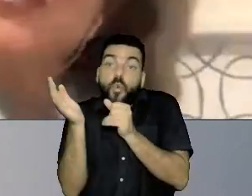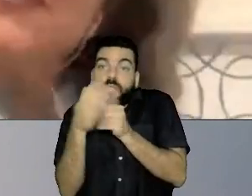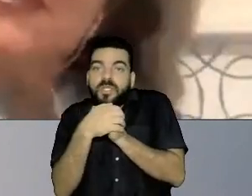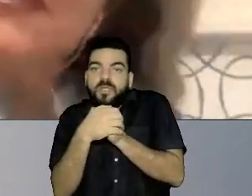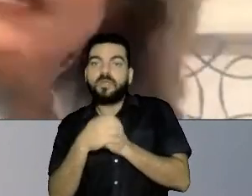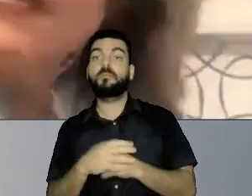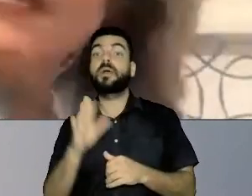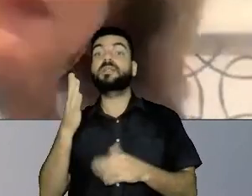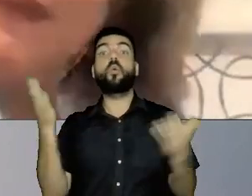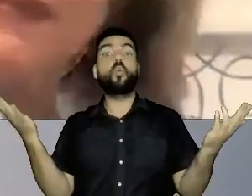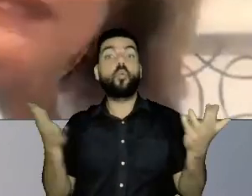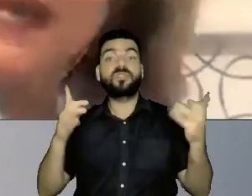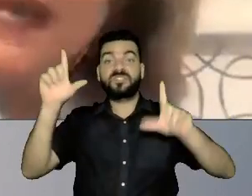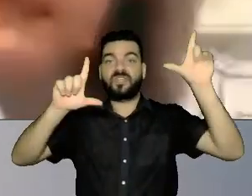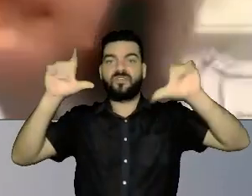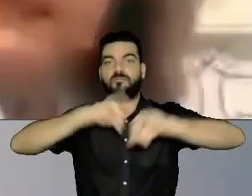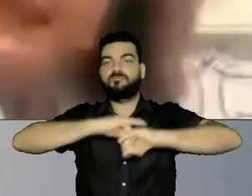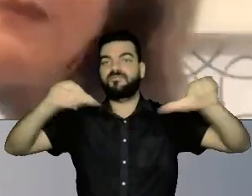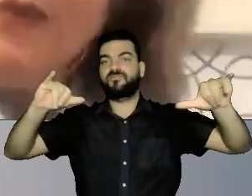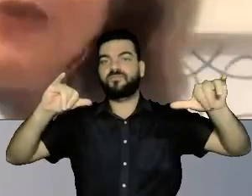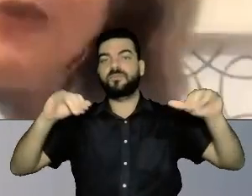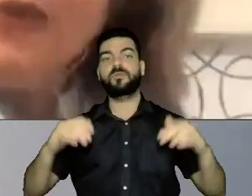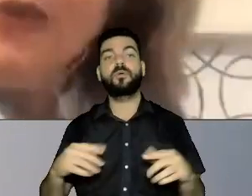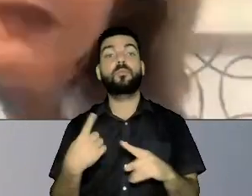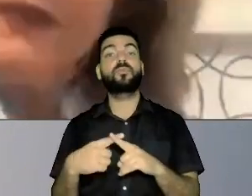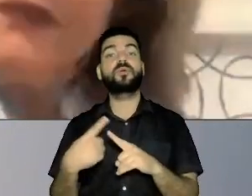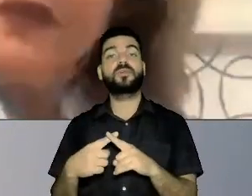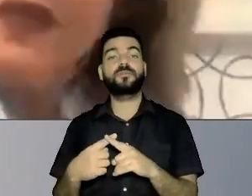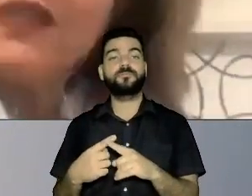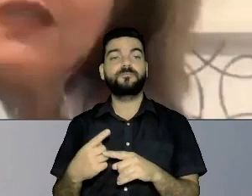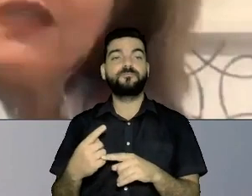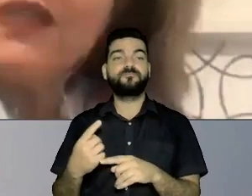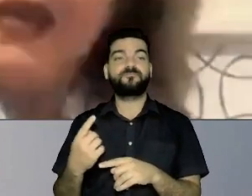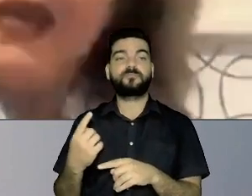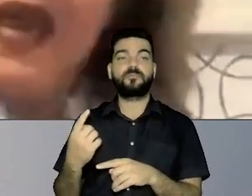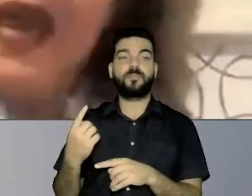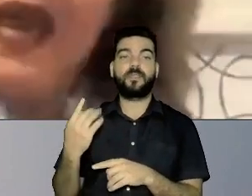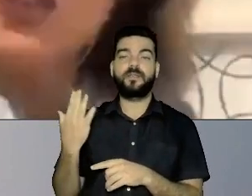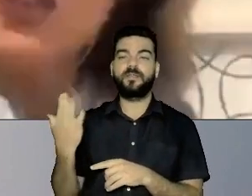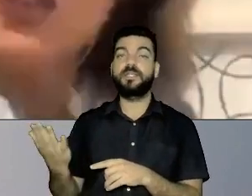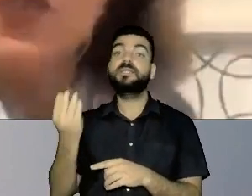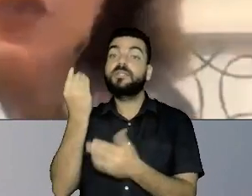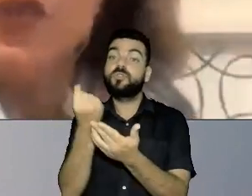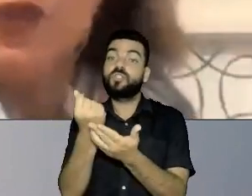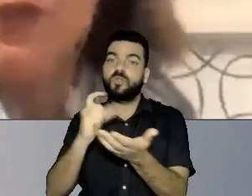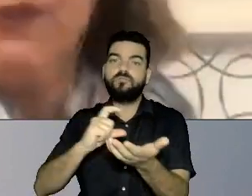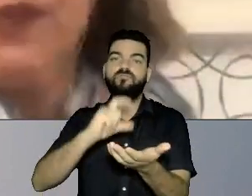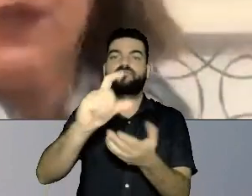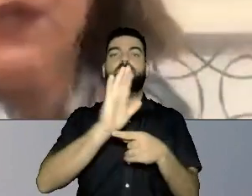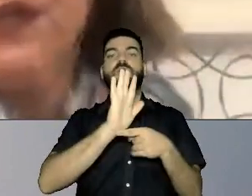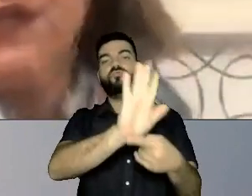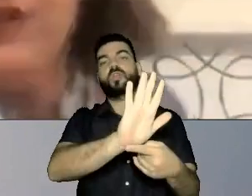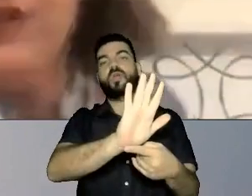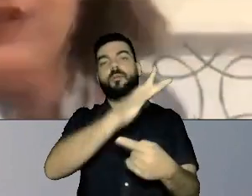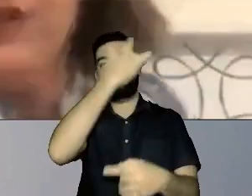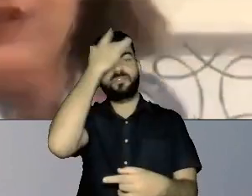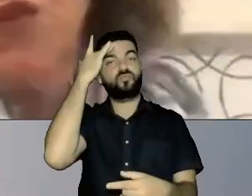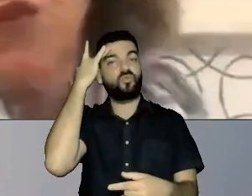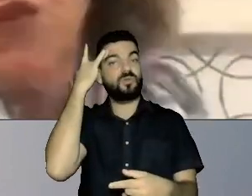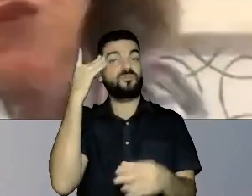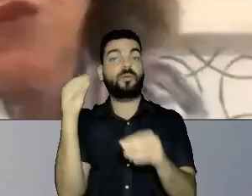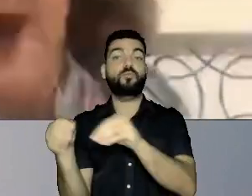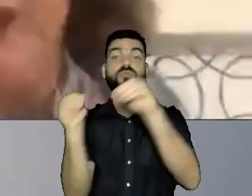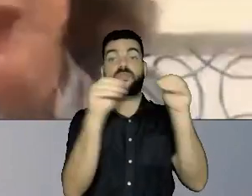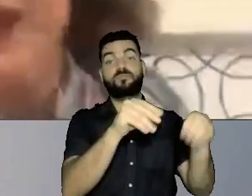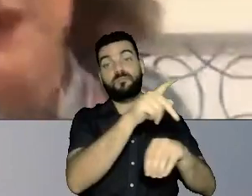nas notícias a semana passada porque financiou o resgate de um grupo de migrantes